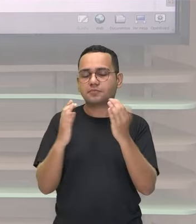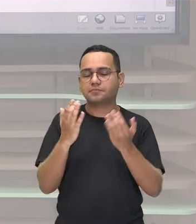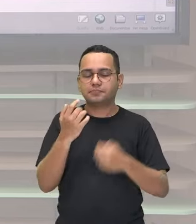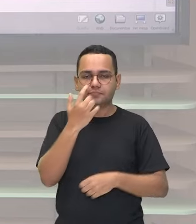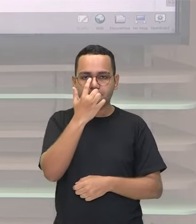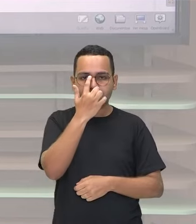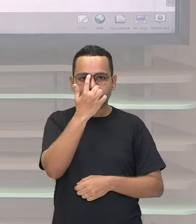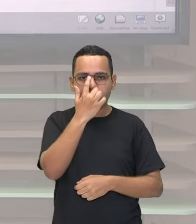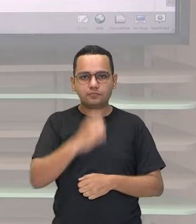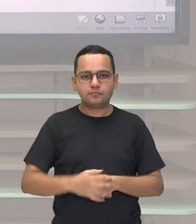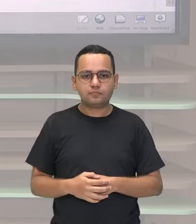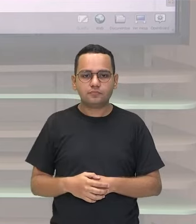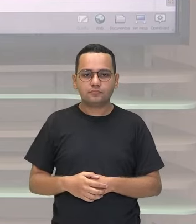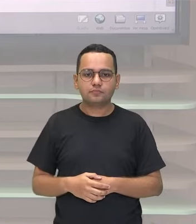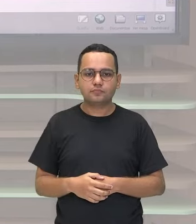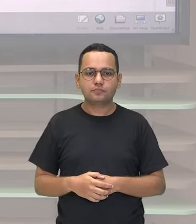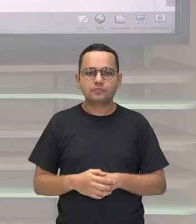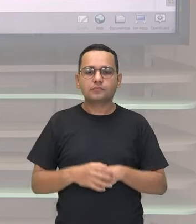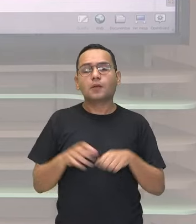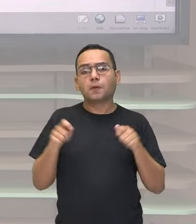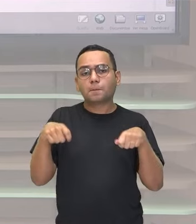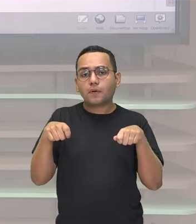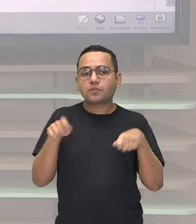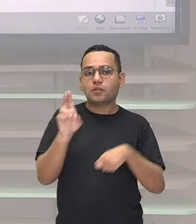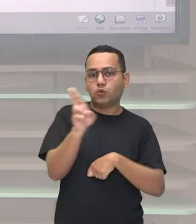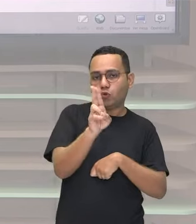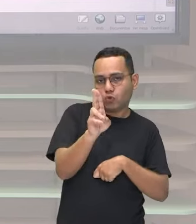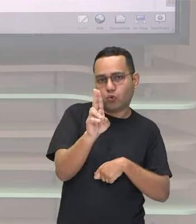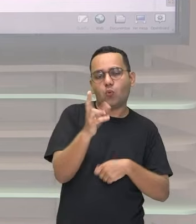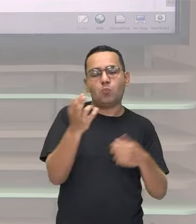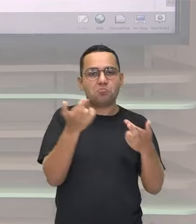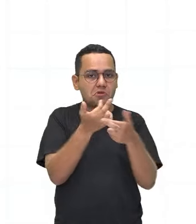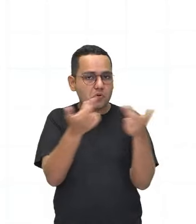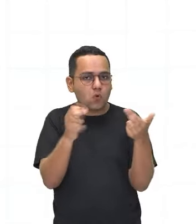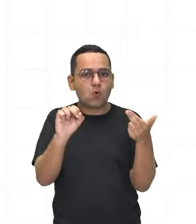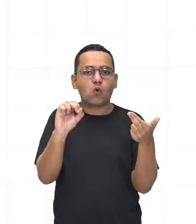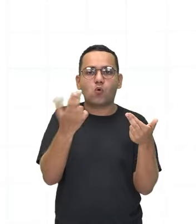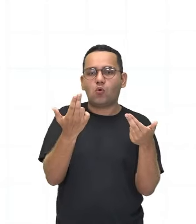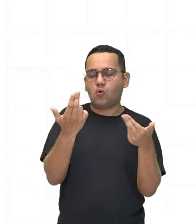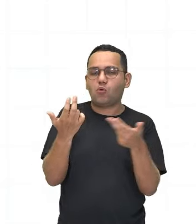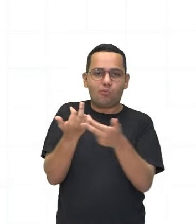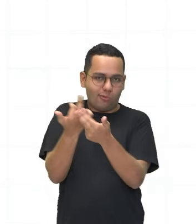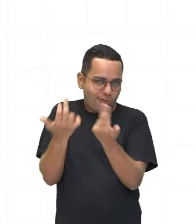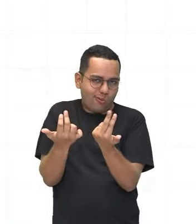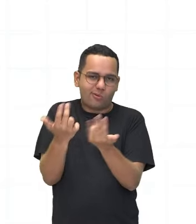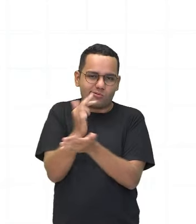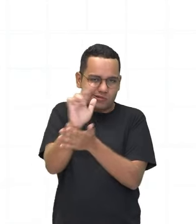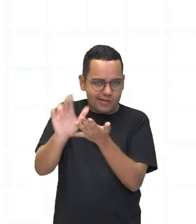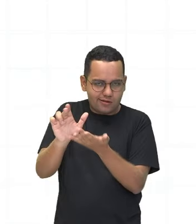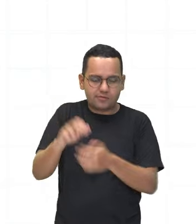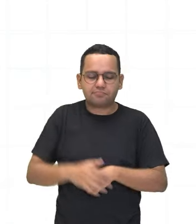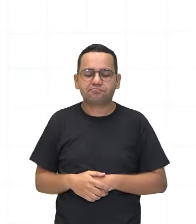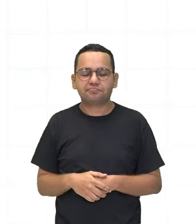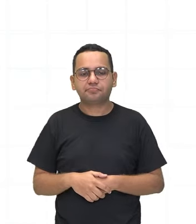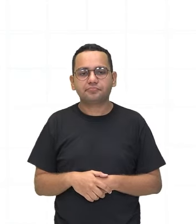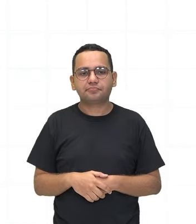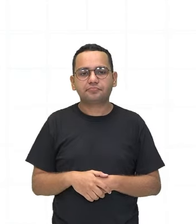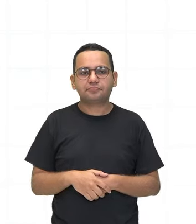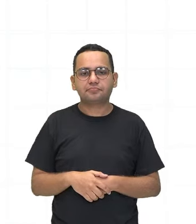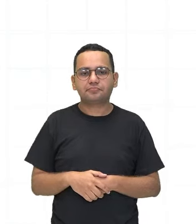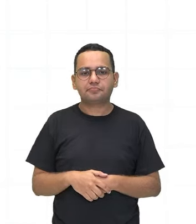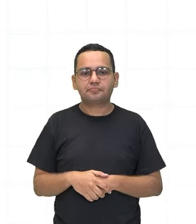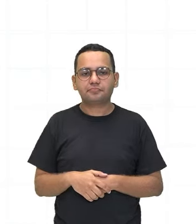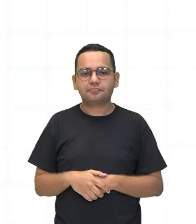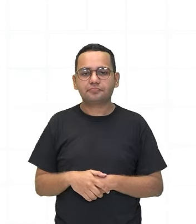e nominando seres e coisas, certo? Vamos seguir agora para mais um exemplo, da classe de